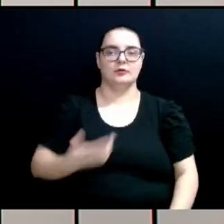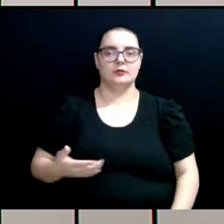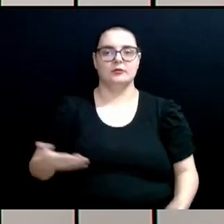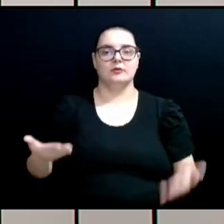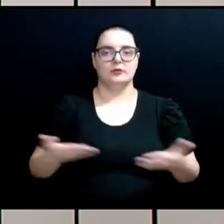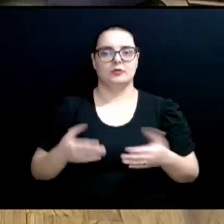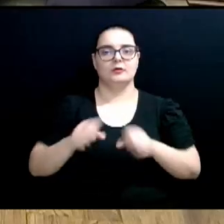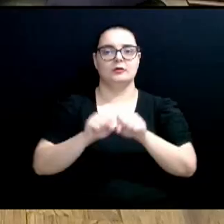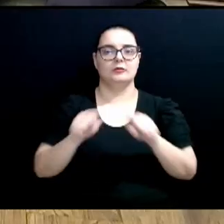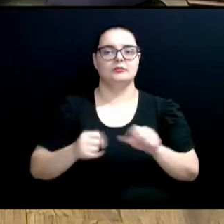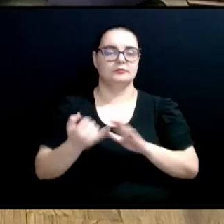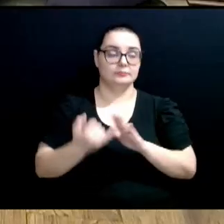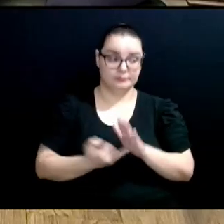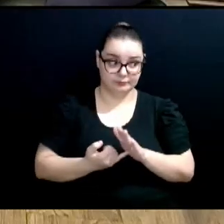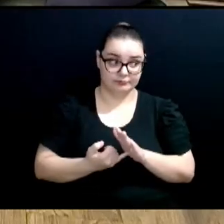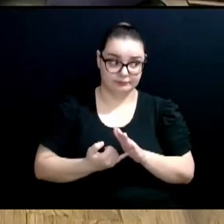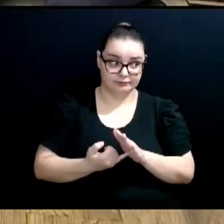institucional?